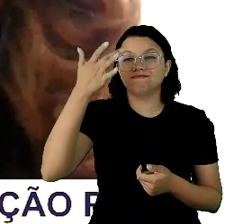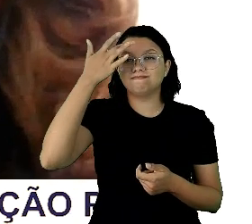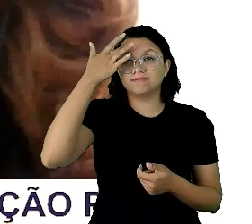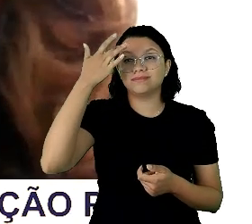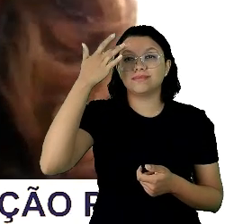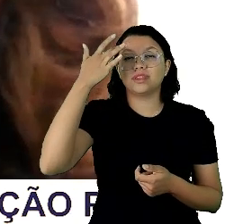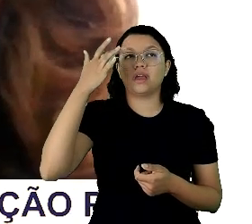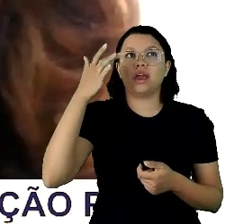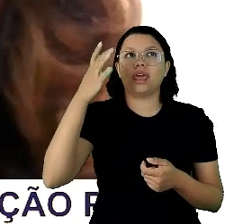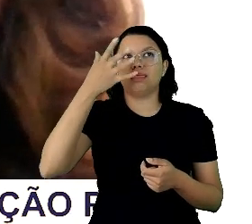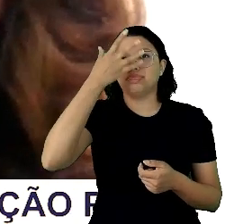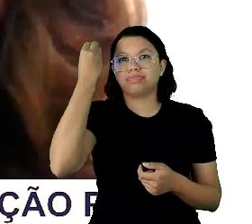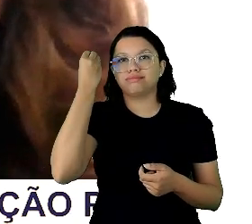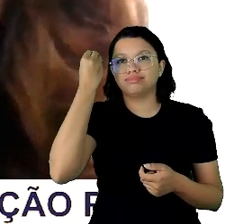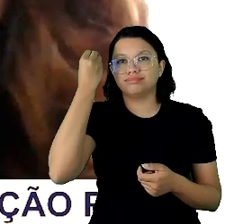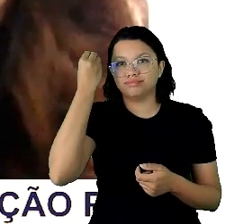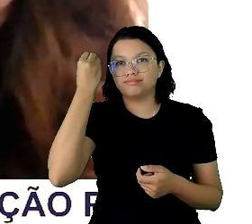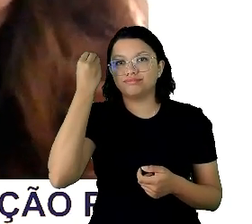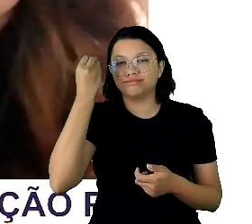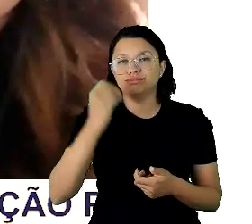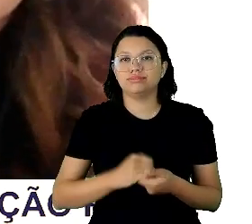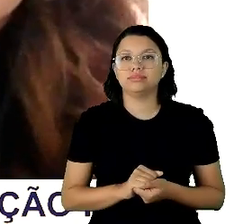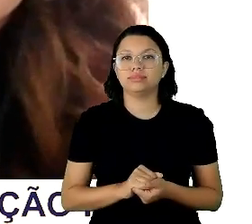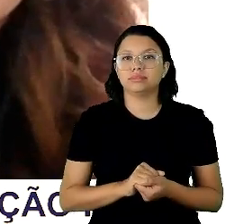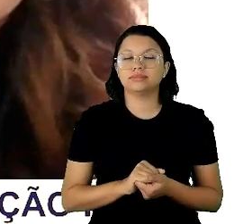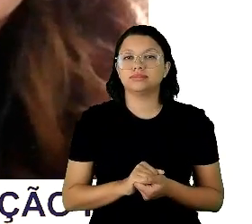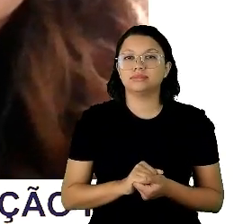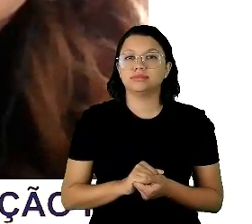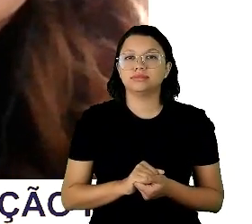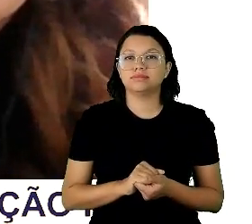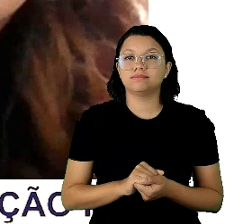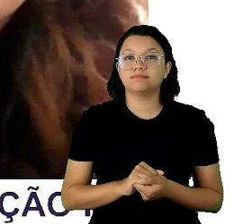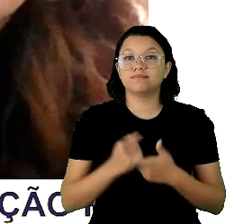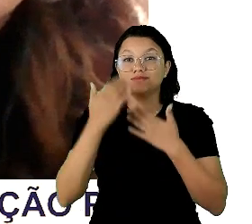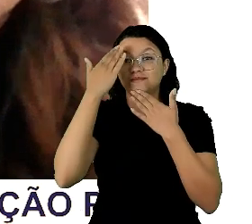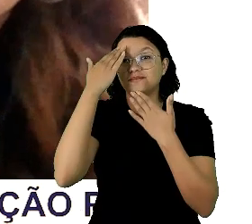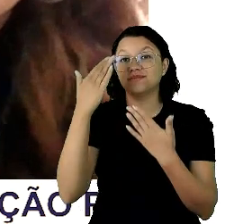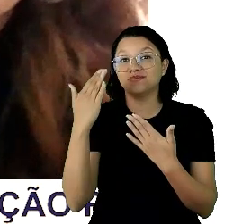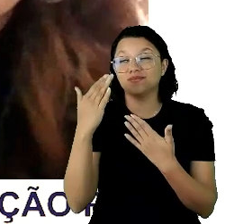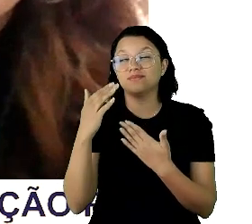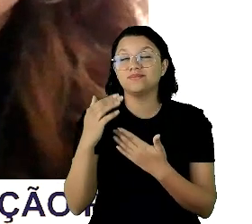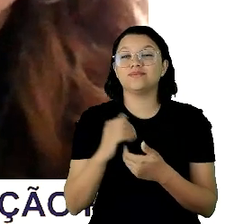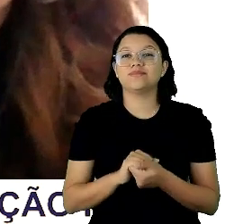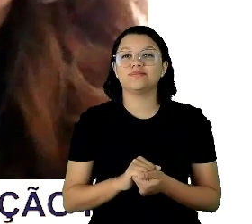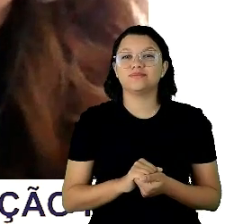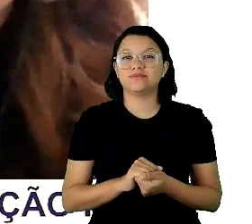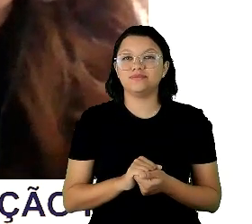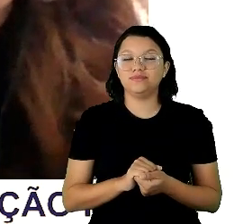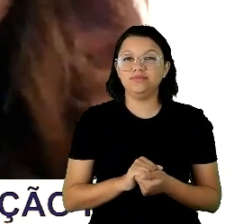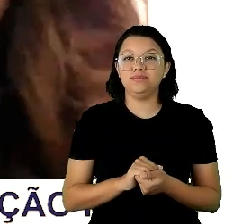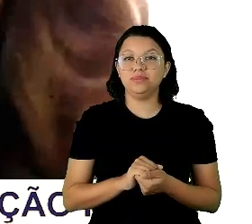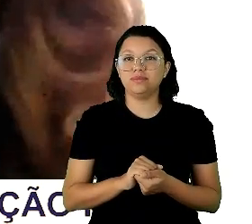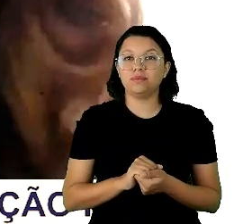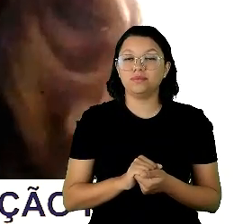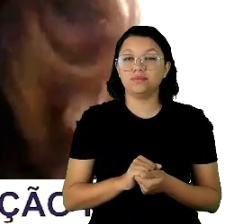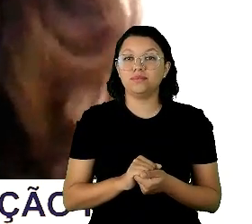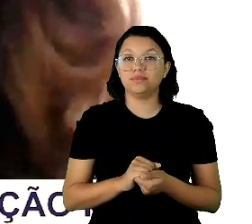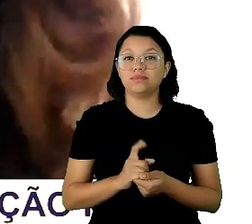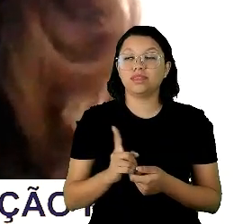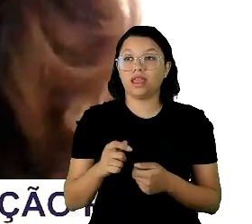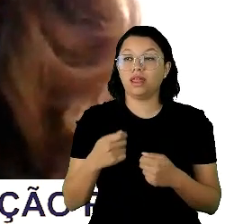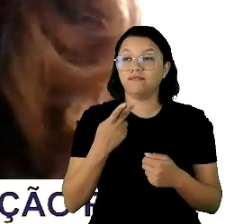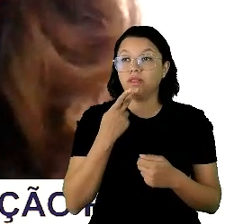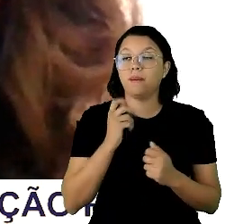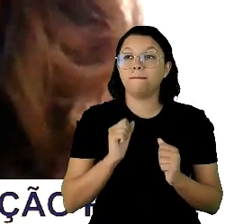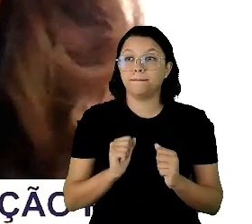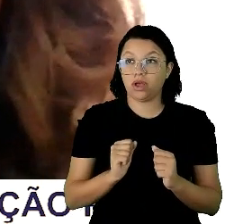dilui. Obrigada, Renata. A Renata está aqui se dispondo a esticar um pouco mais o horário conosco, porque